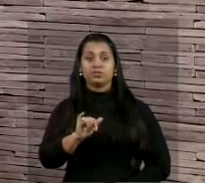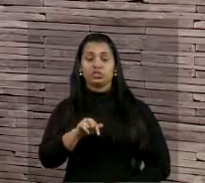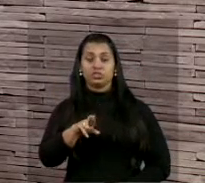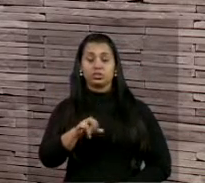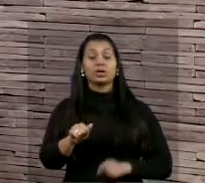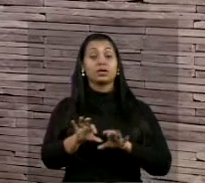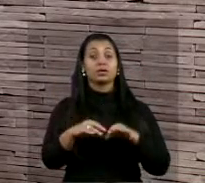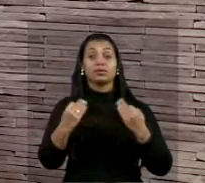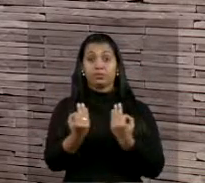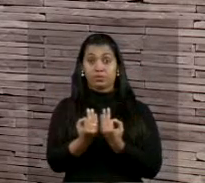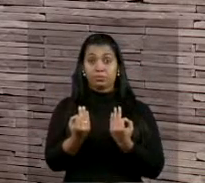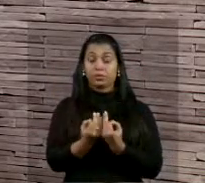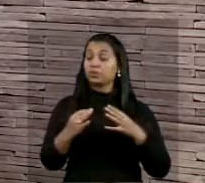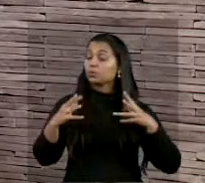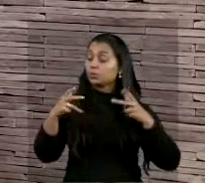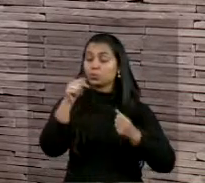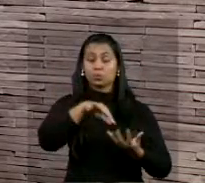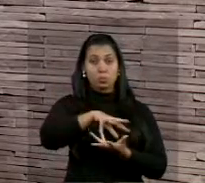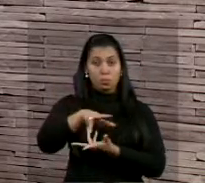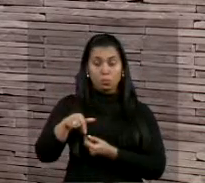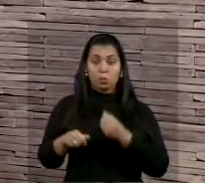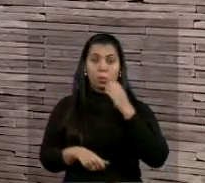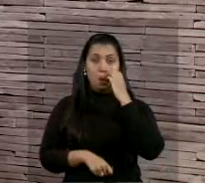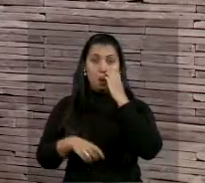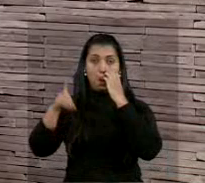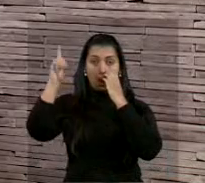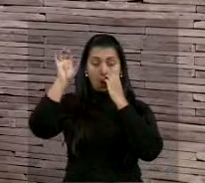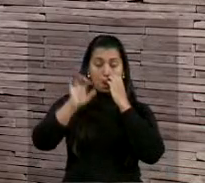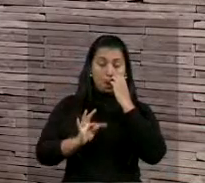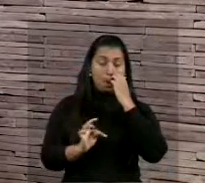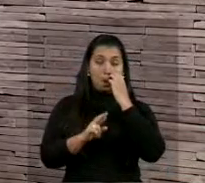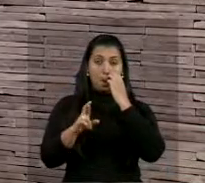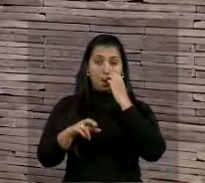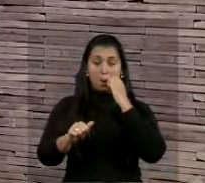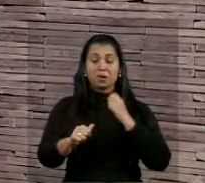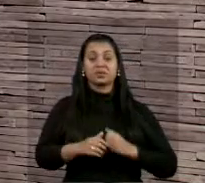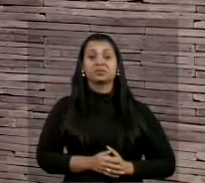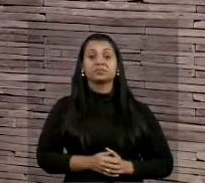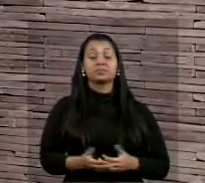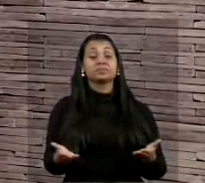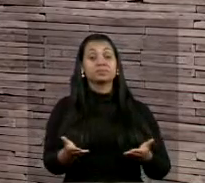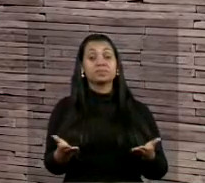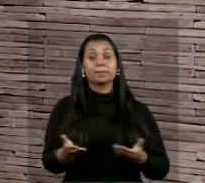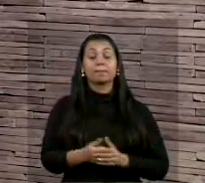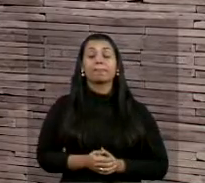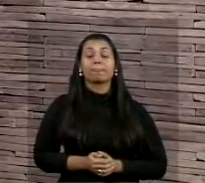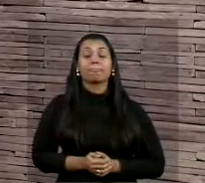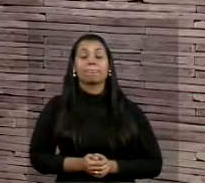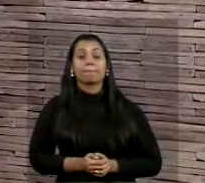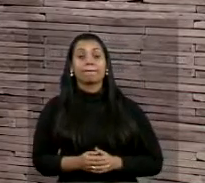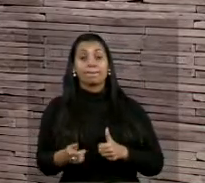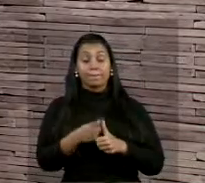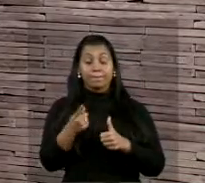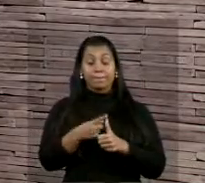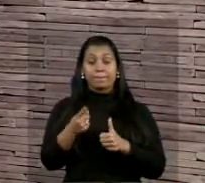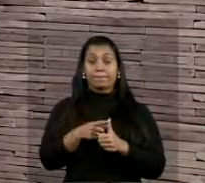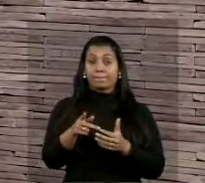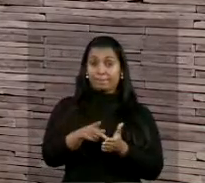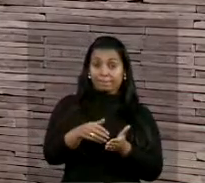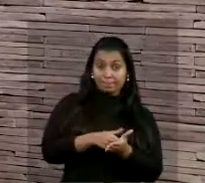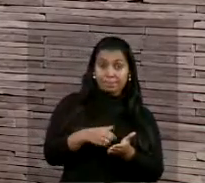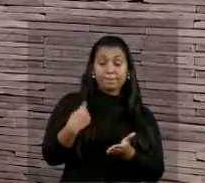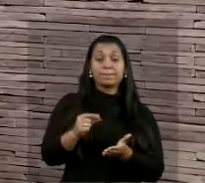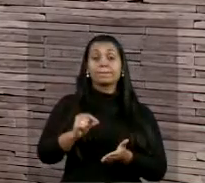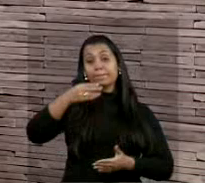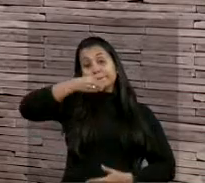Luciano e a família, além de todo o mundo. Deus abençoe Tereza Cristina. E agora meditamos o primeiro mistério luminoso,